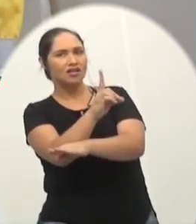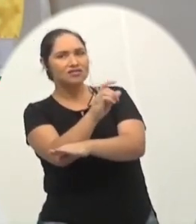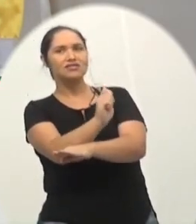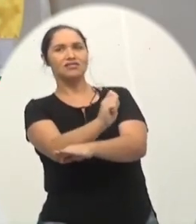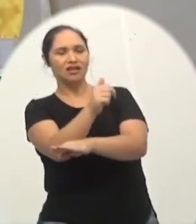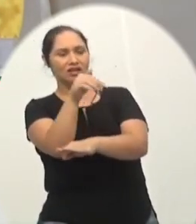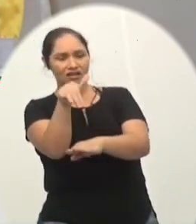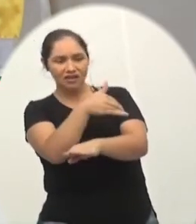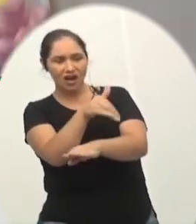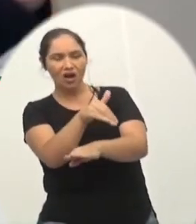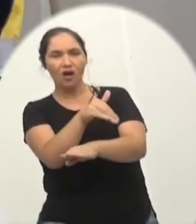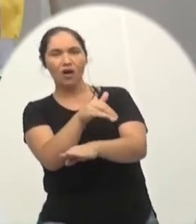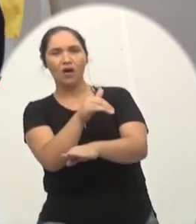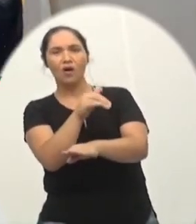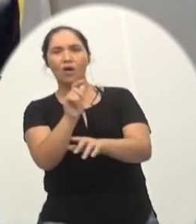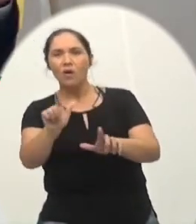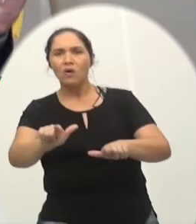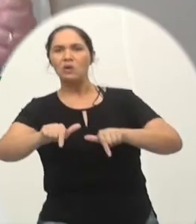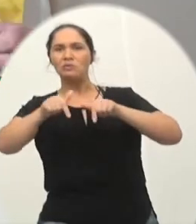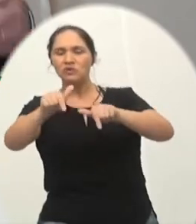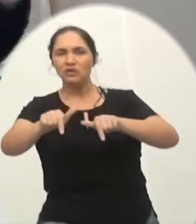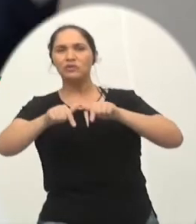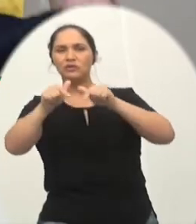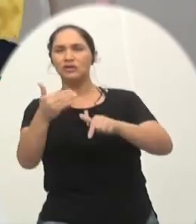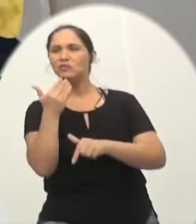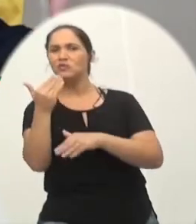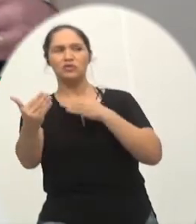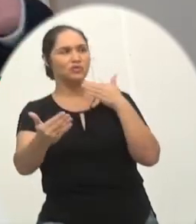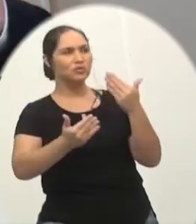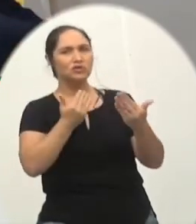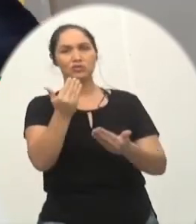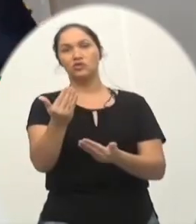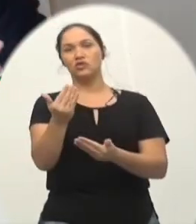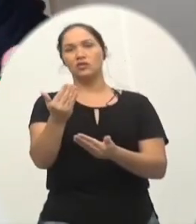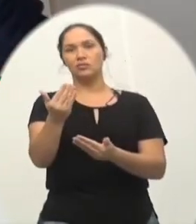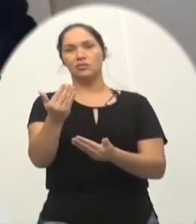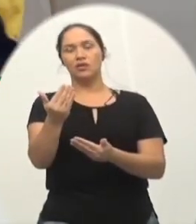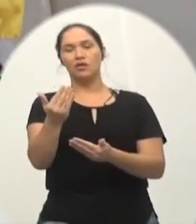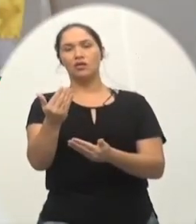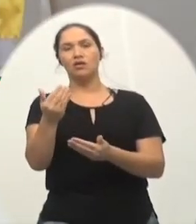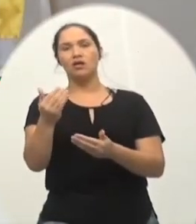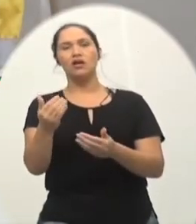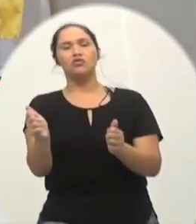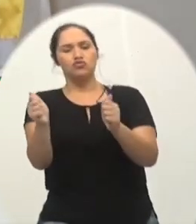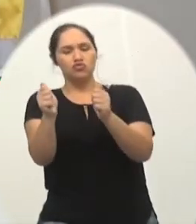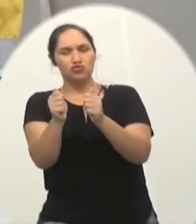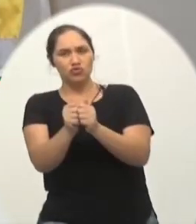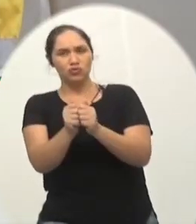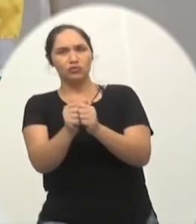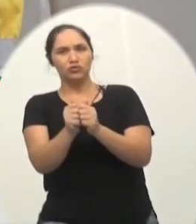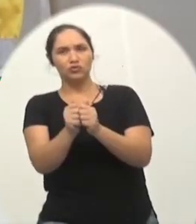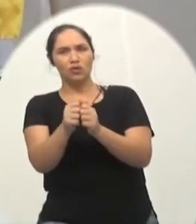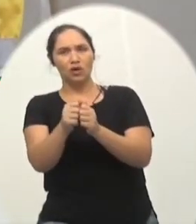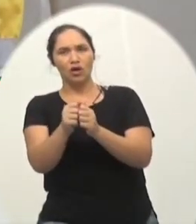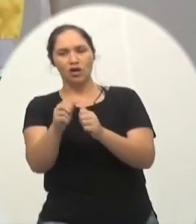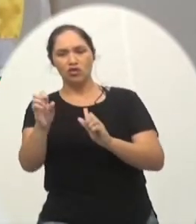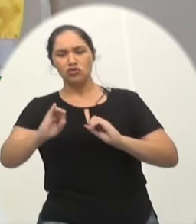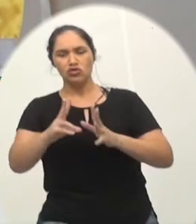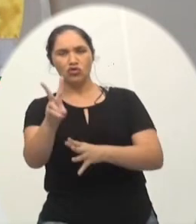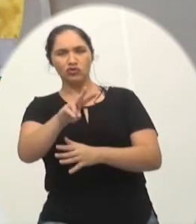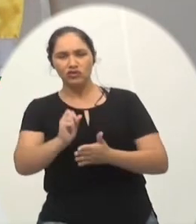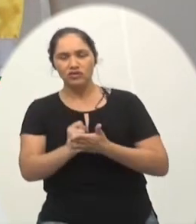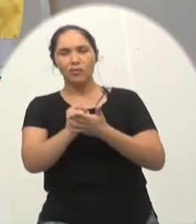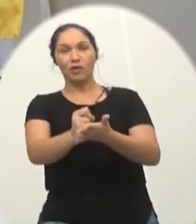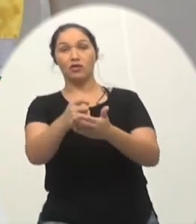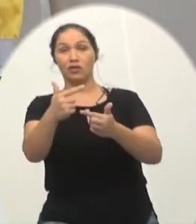nós trabalhamos fortemente, principalmente os vereadores também da nossa região, junto com os outros vereadores, apoiando a nossa causa, que é uma